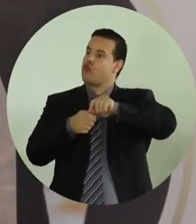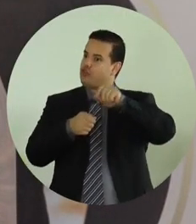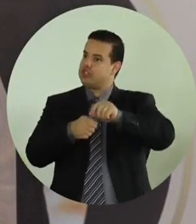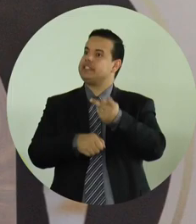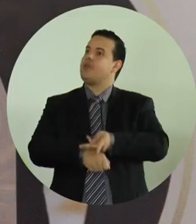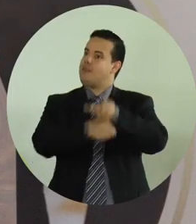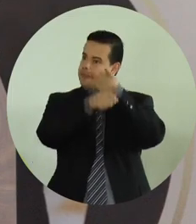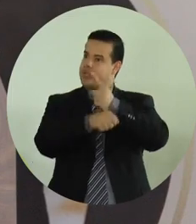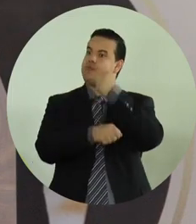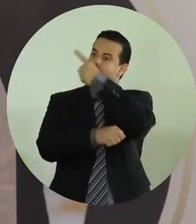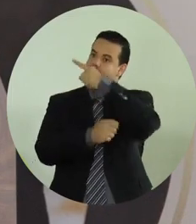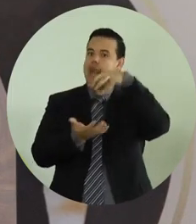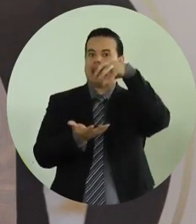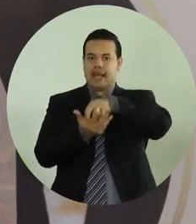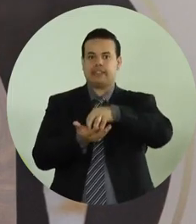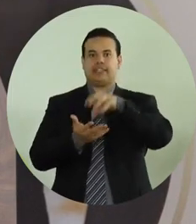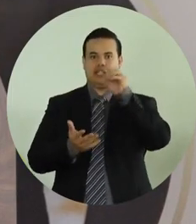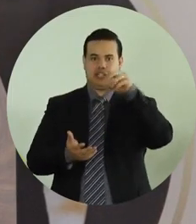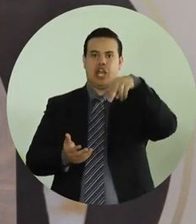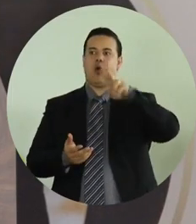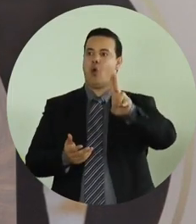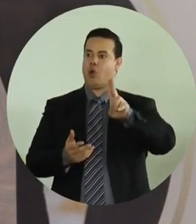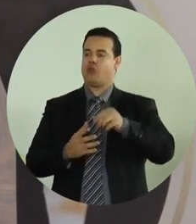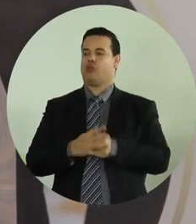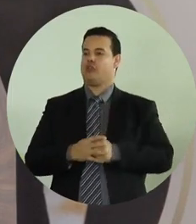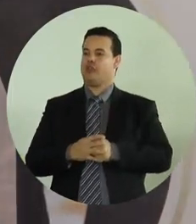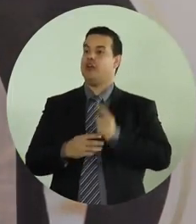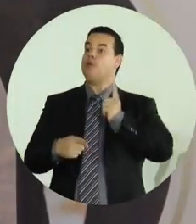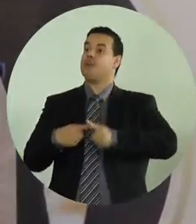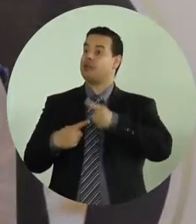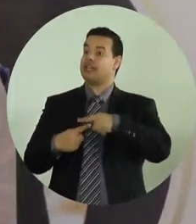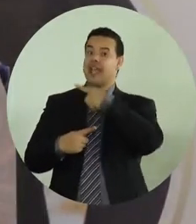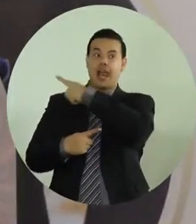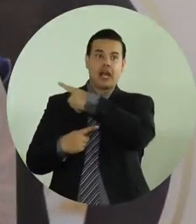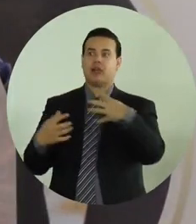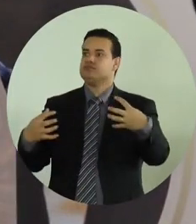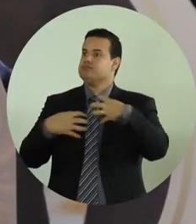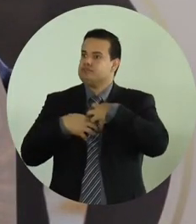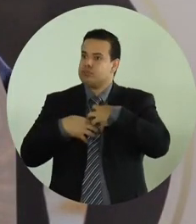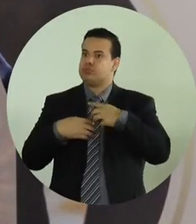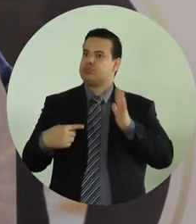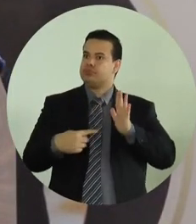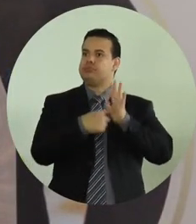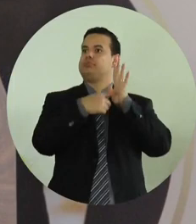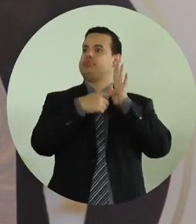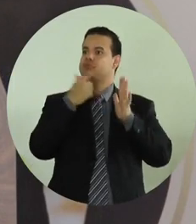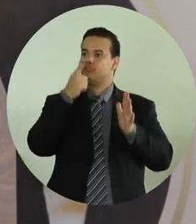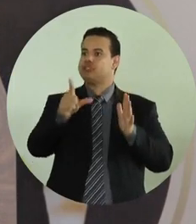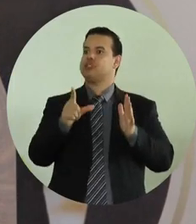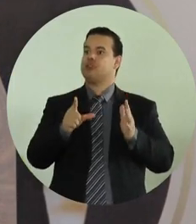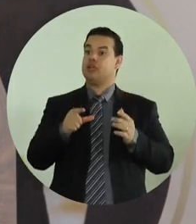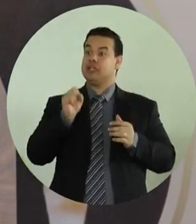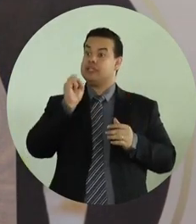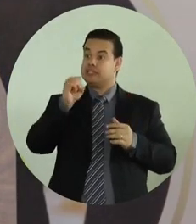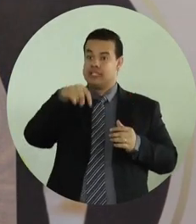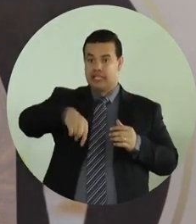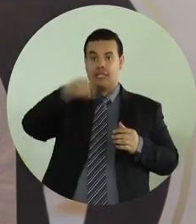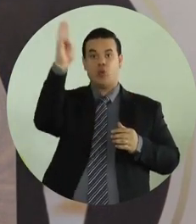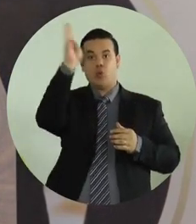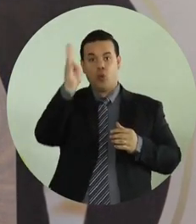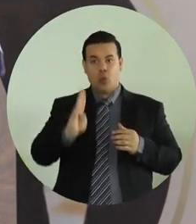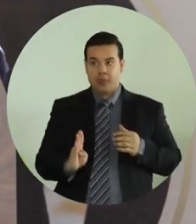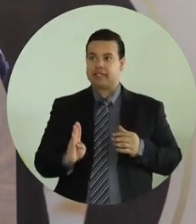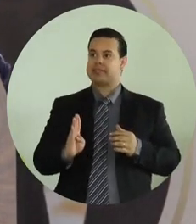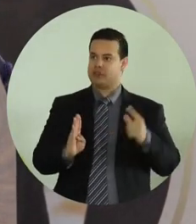novamente na sede da ONU. Porque isso inspirou. Isso levou uma mensagem de que é possível. Se o Brasil, com as suas